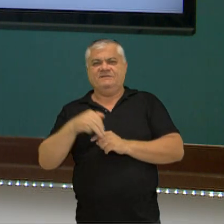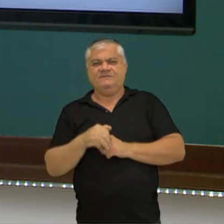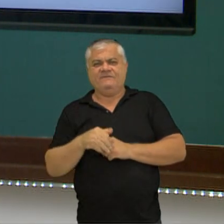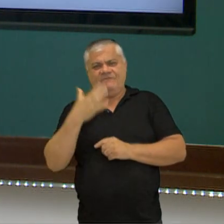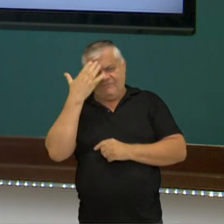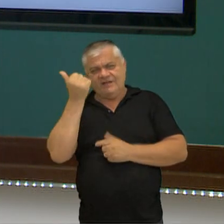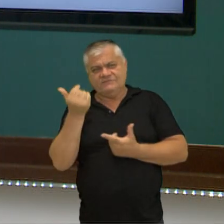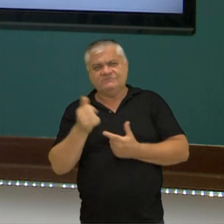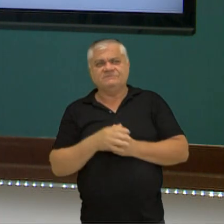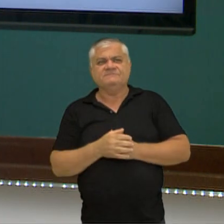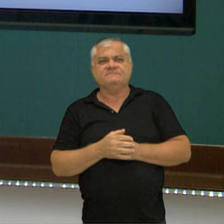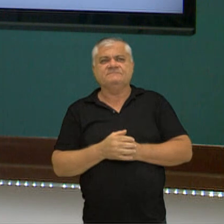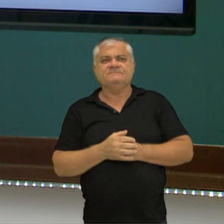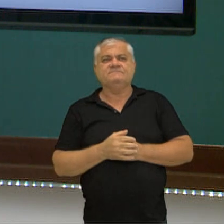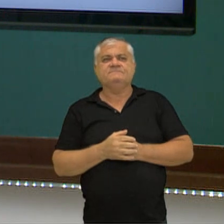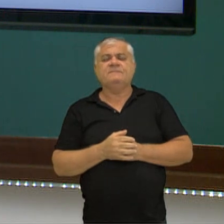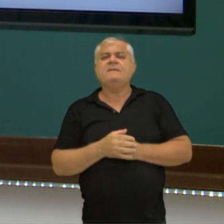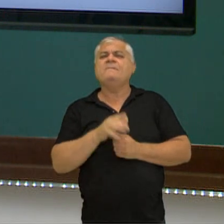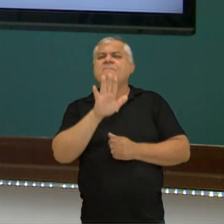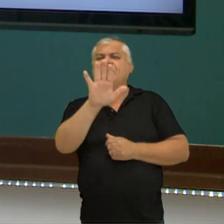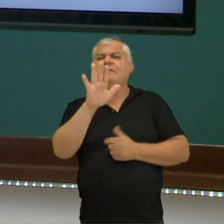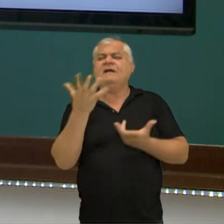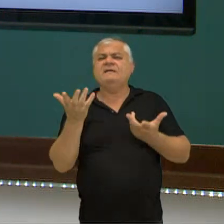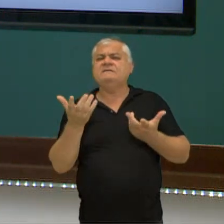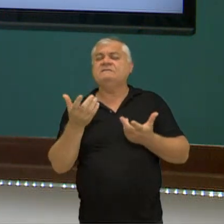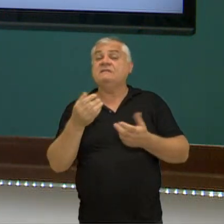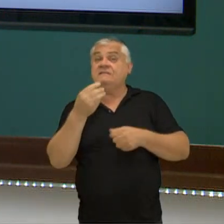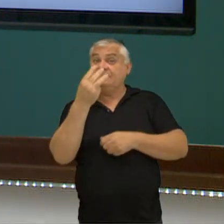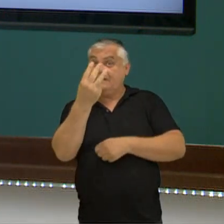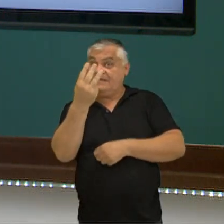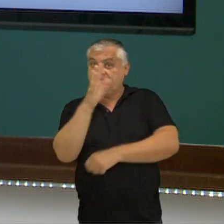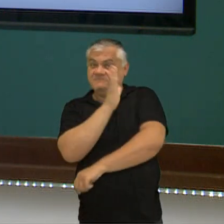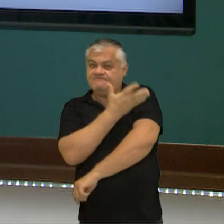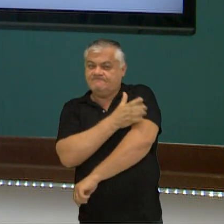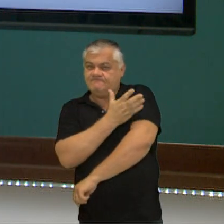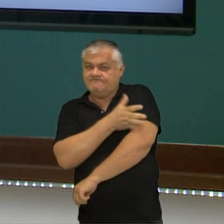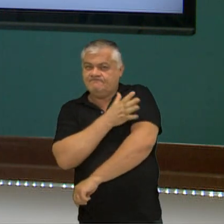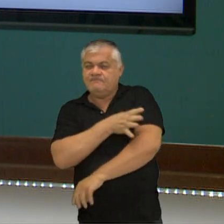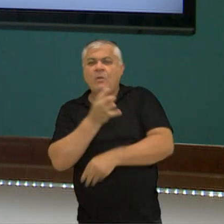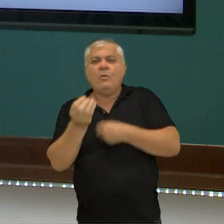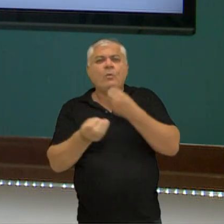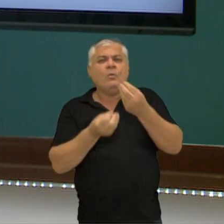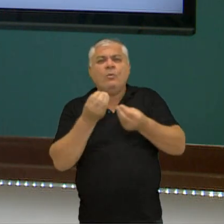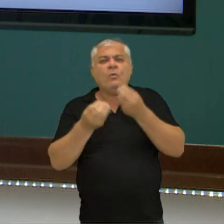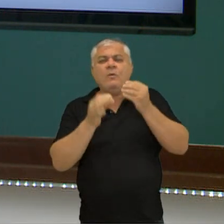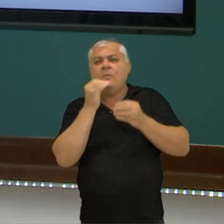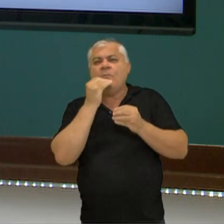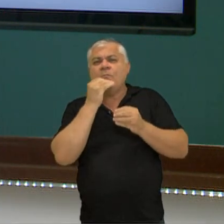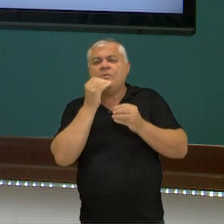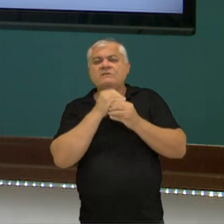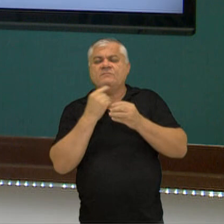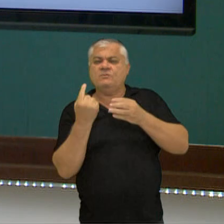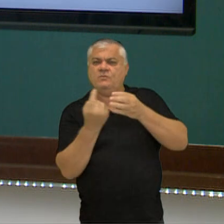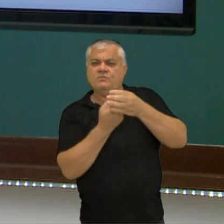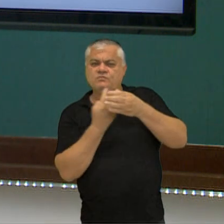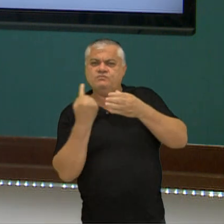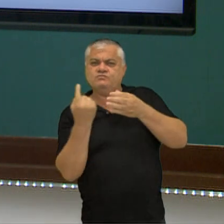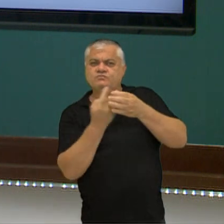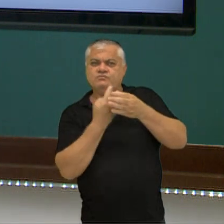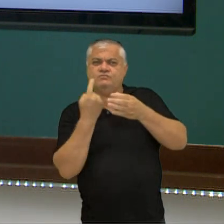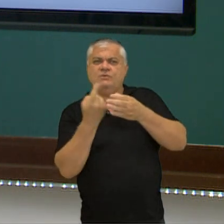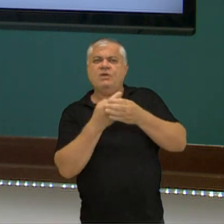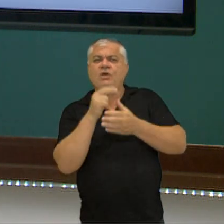gente? Fácil, né? Agora vamos para o exercício 3, que é agora aplicar aquele conceito da rotação, do sólido